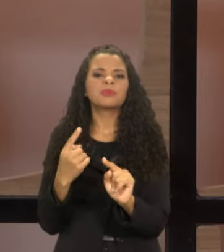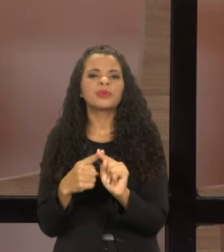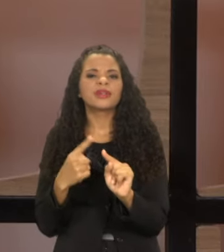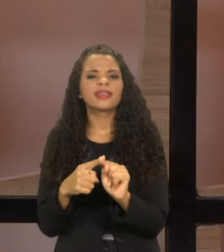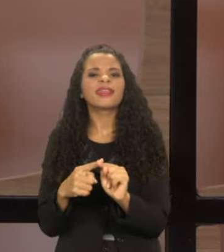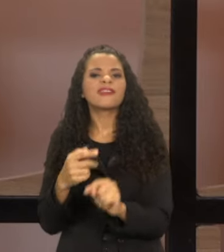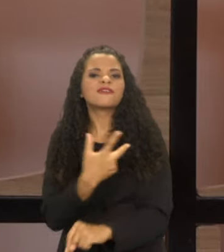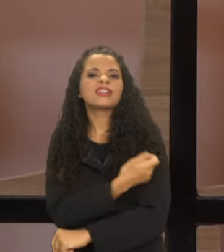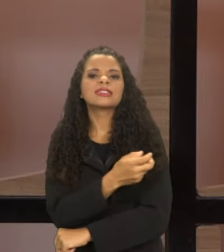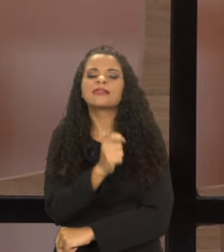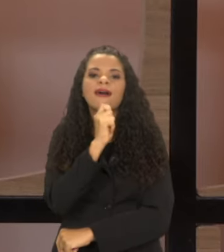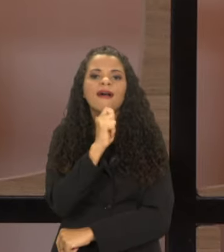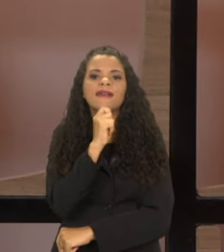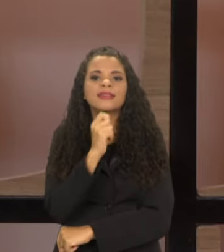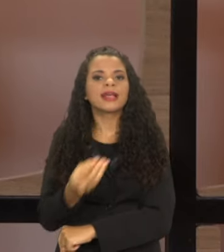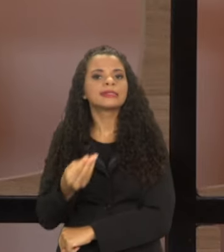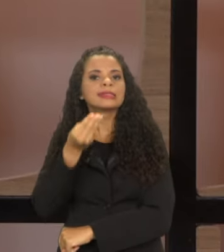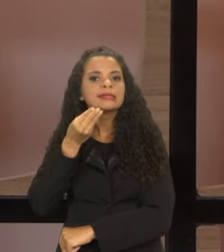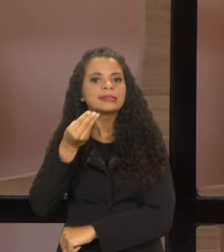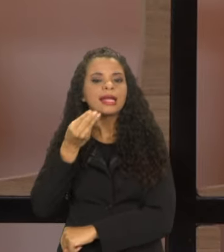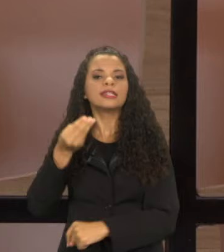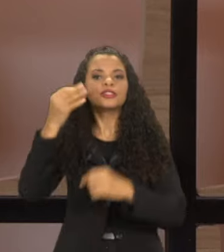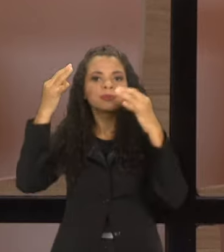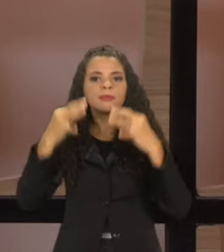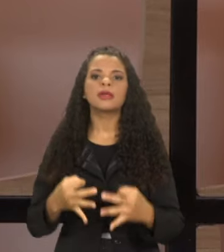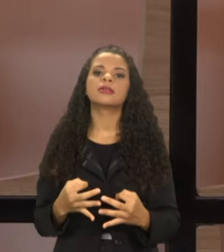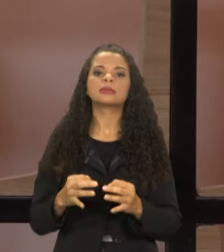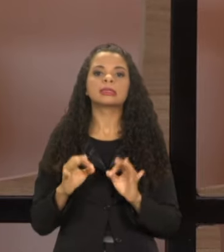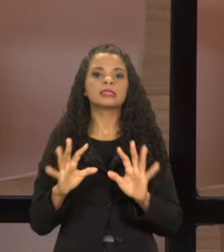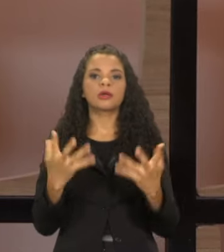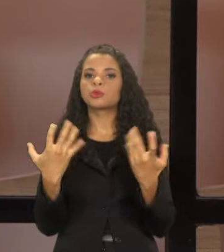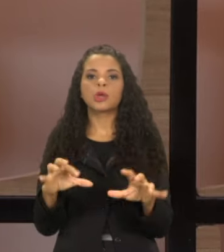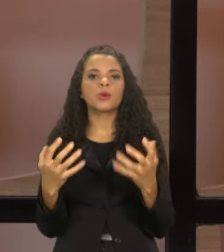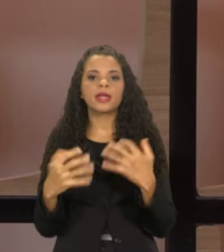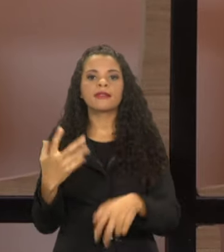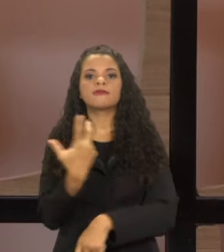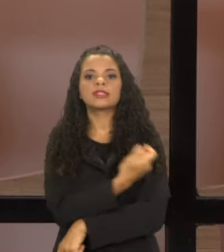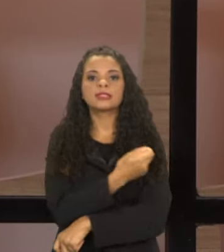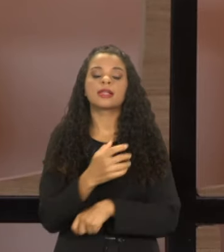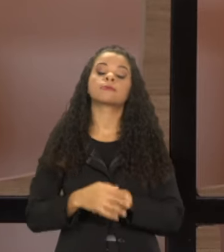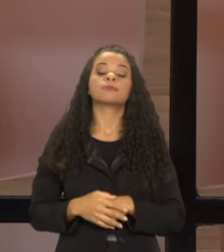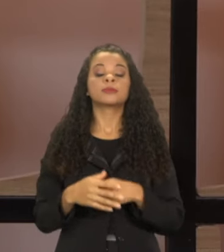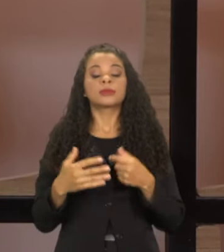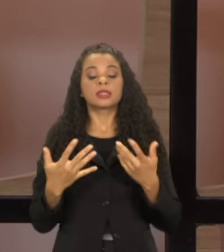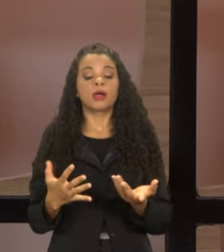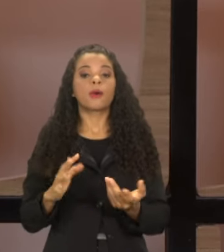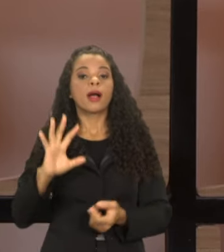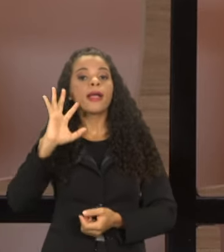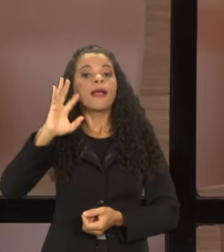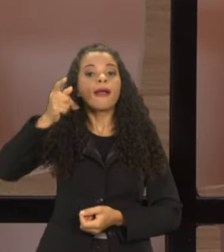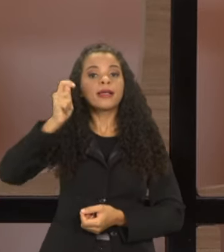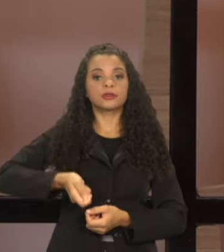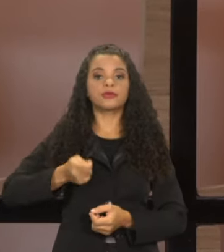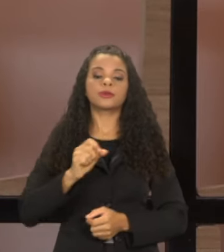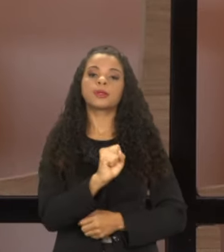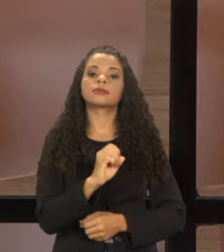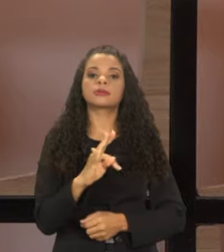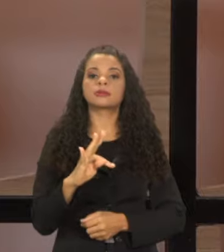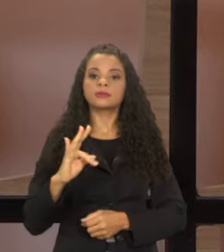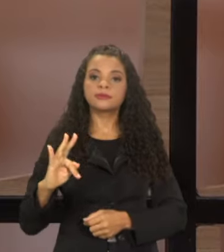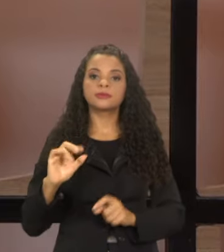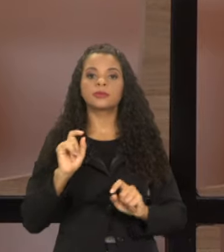ou religioso, não queriam se vacinar. Isso chega até o Supremo e o Supremo diz o seguinte: mesmo que hajam direitos fundamentais